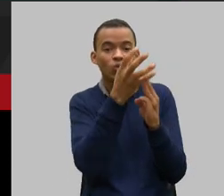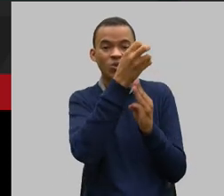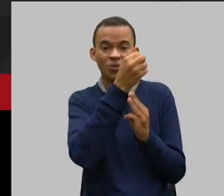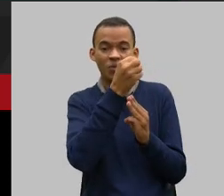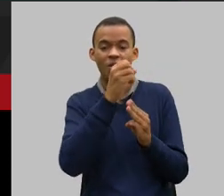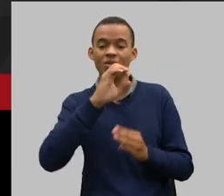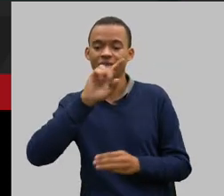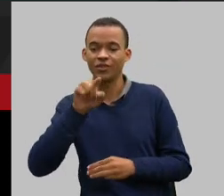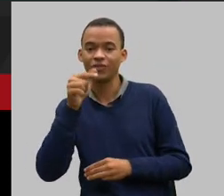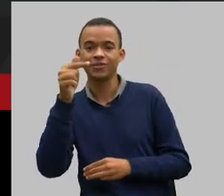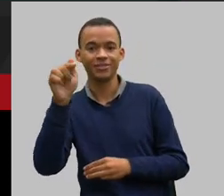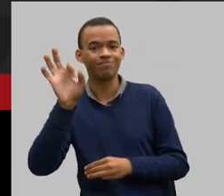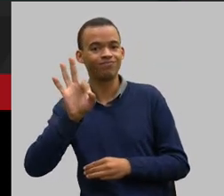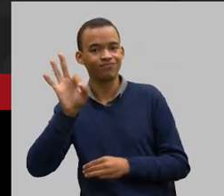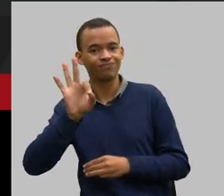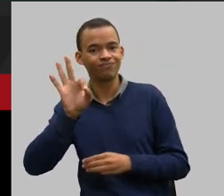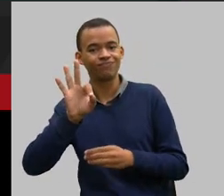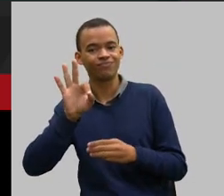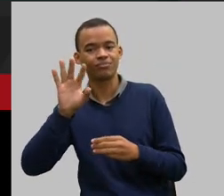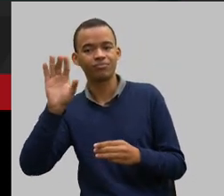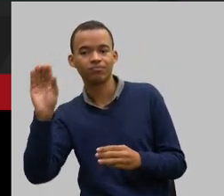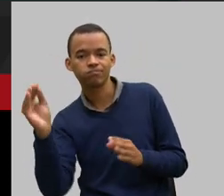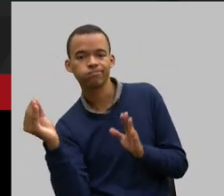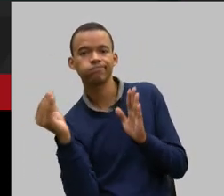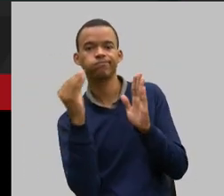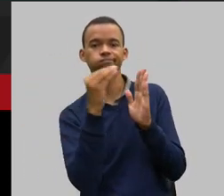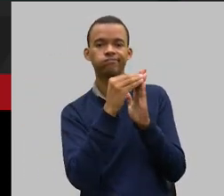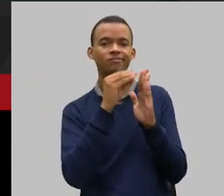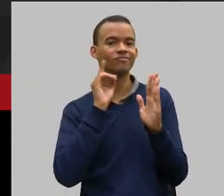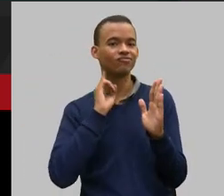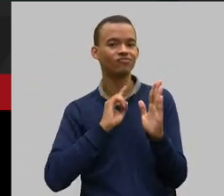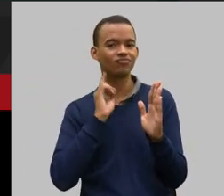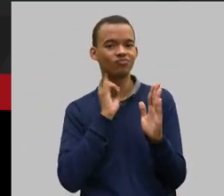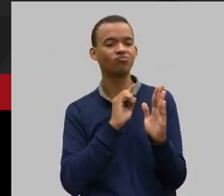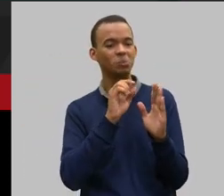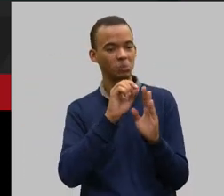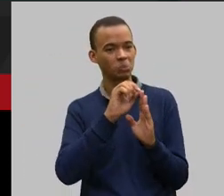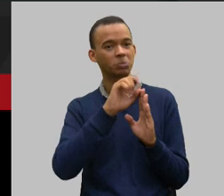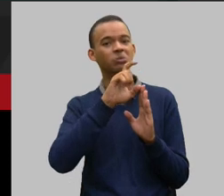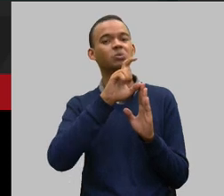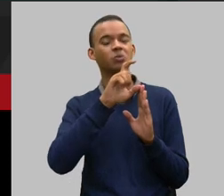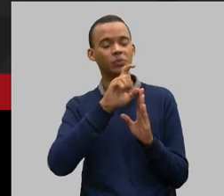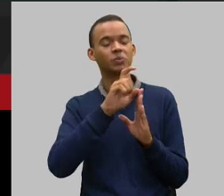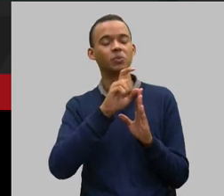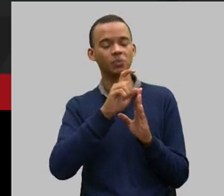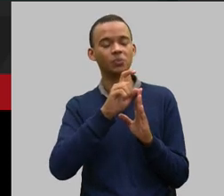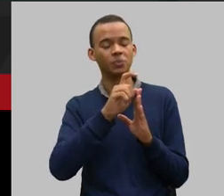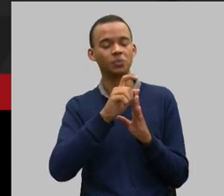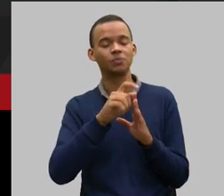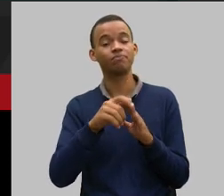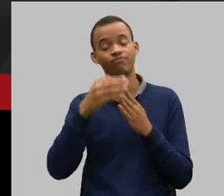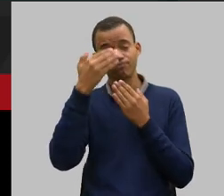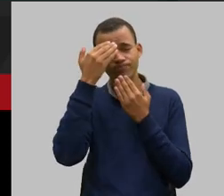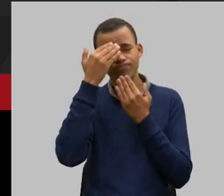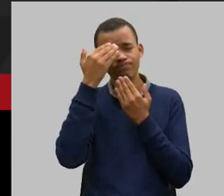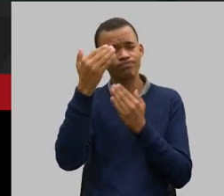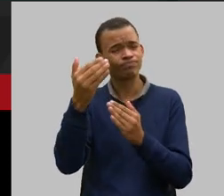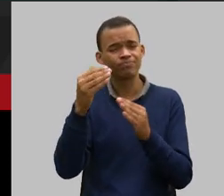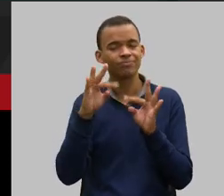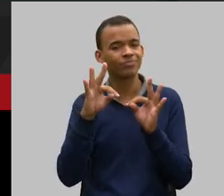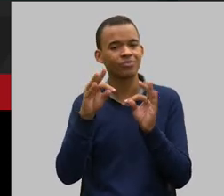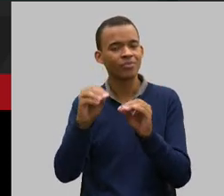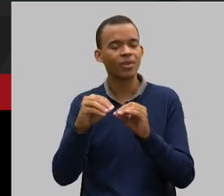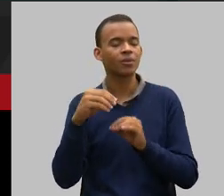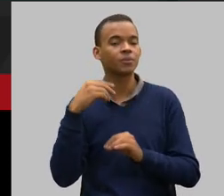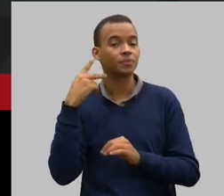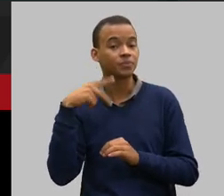eh na economia mineira e aqui eu faço novamente o agradecimento a todos os parlamentares e a